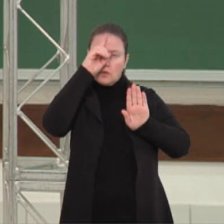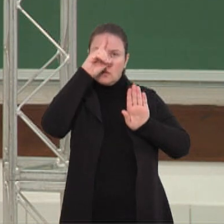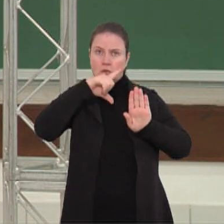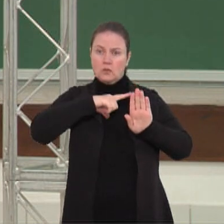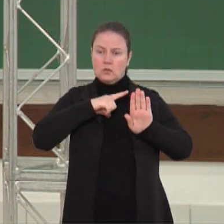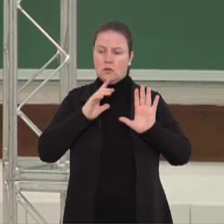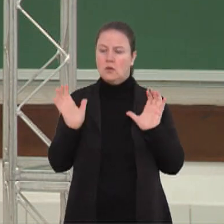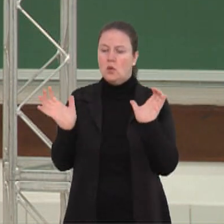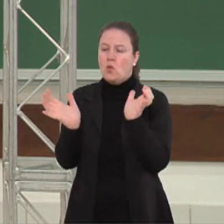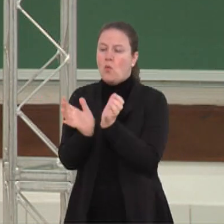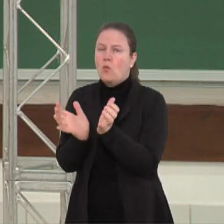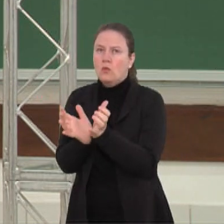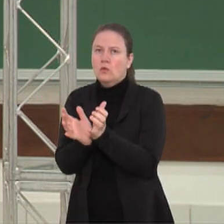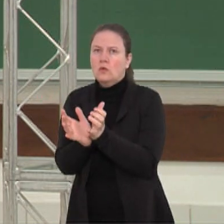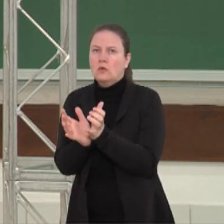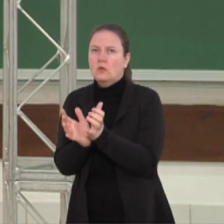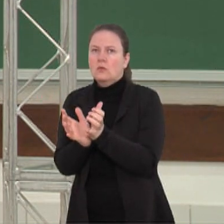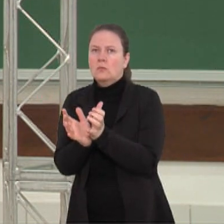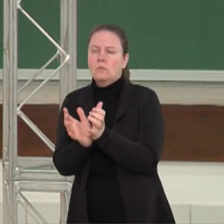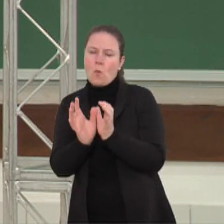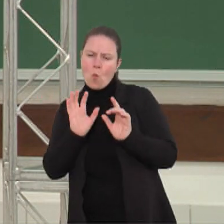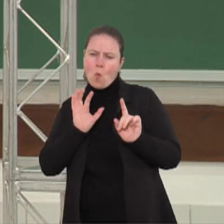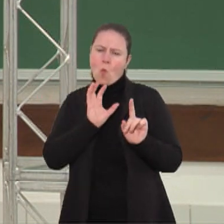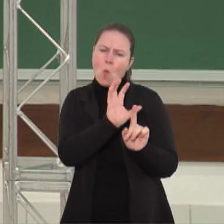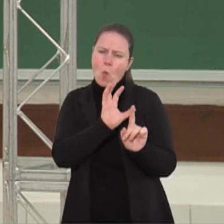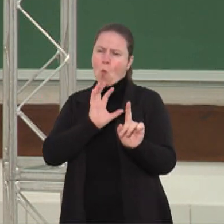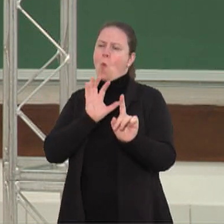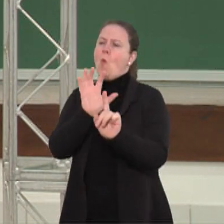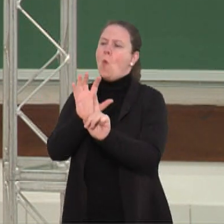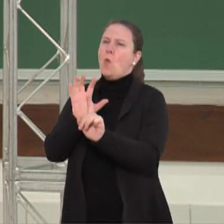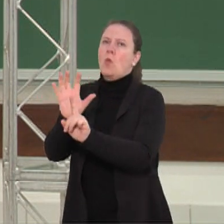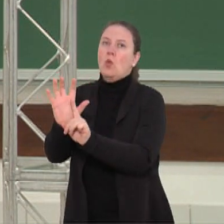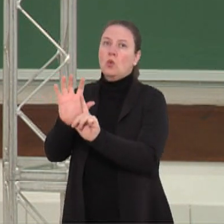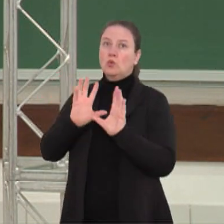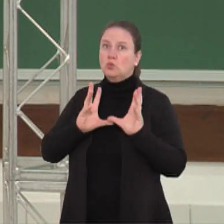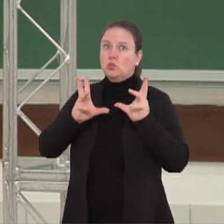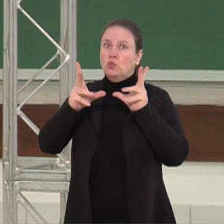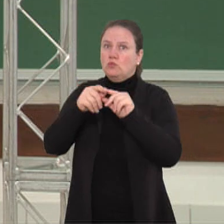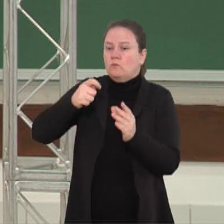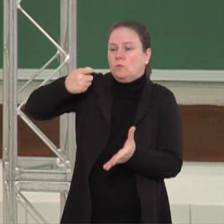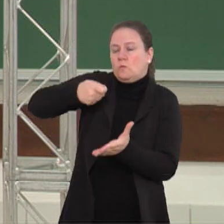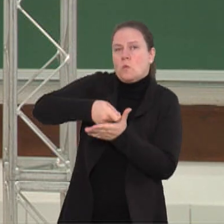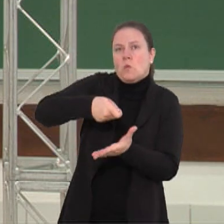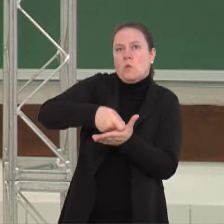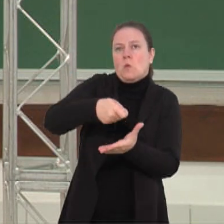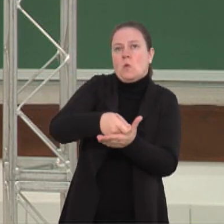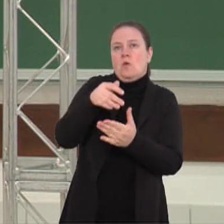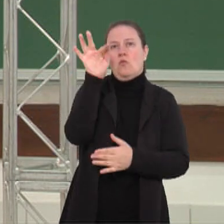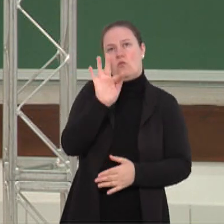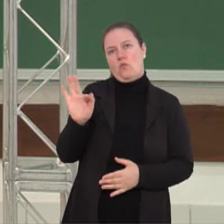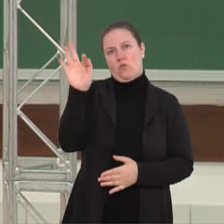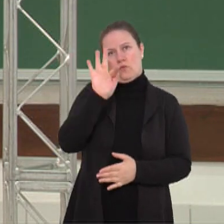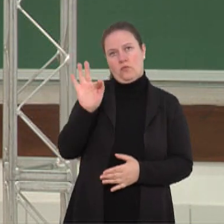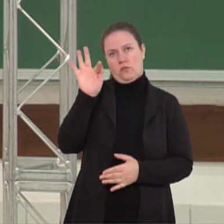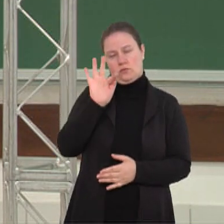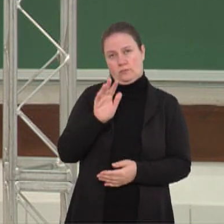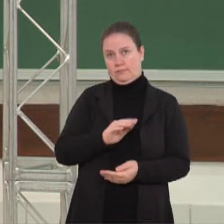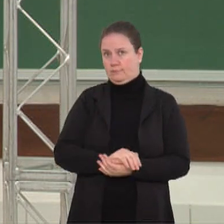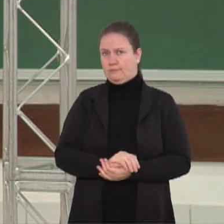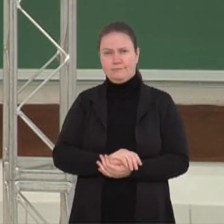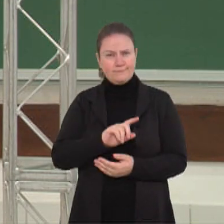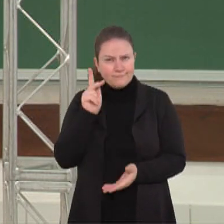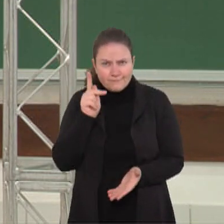classe dominante tenta passar para as pessoas que todo mundo é obrigado a fazer faculdade, sendo que não